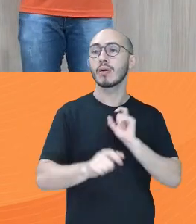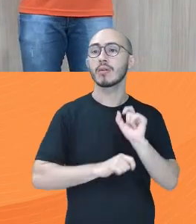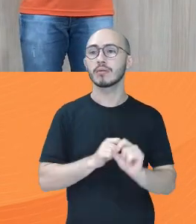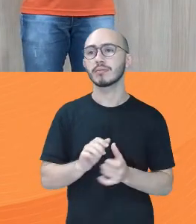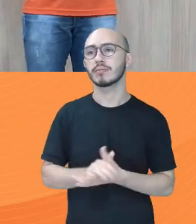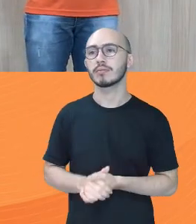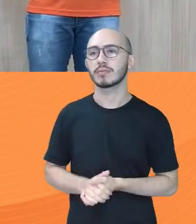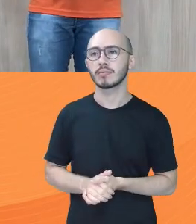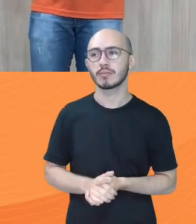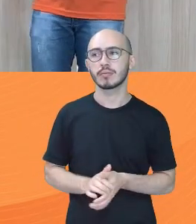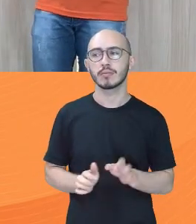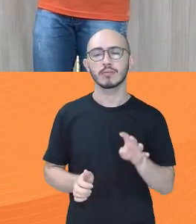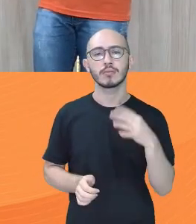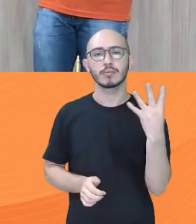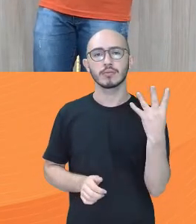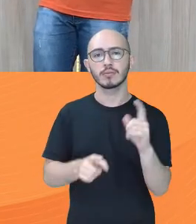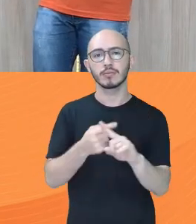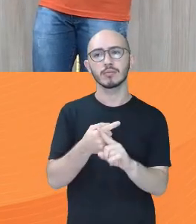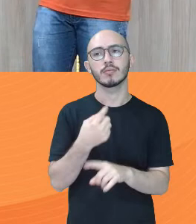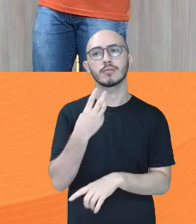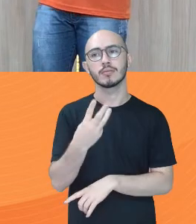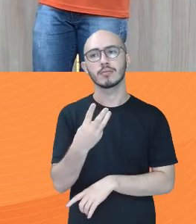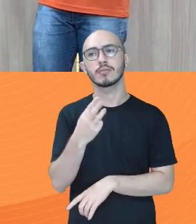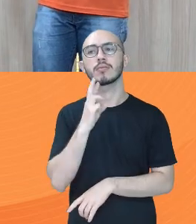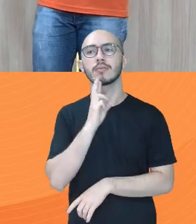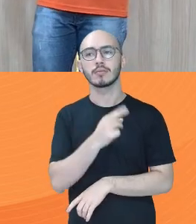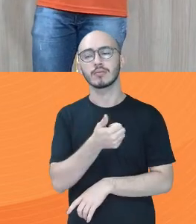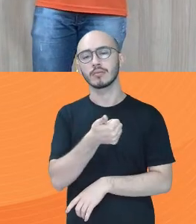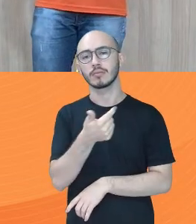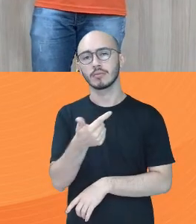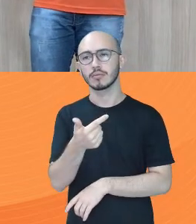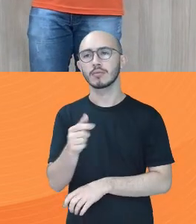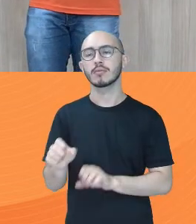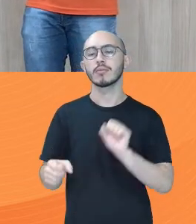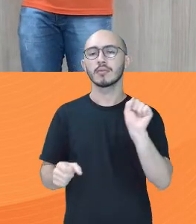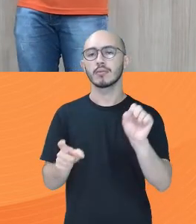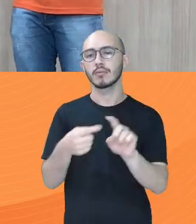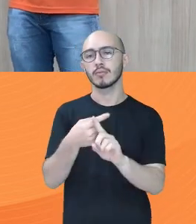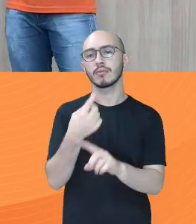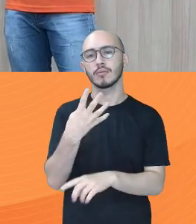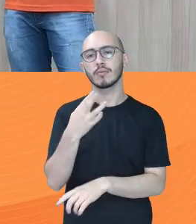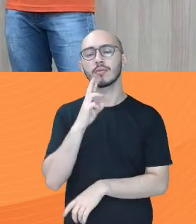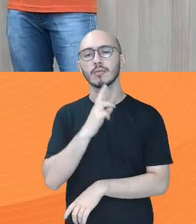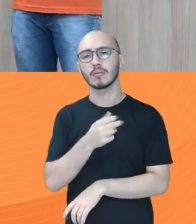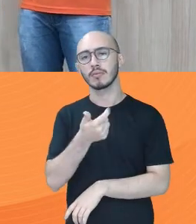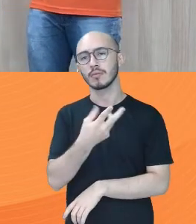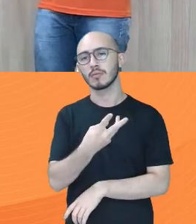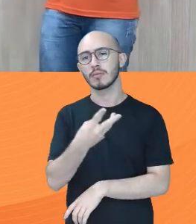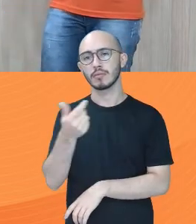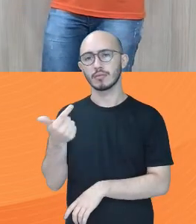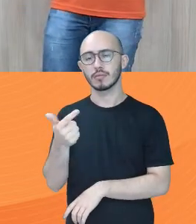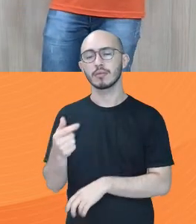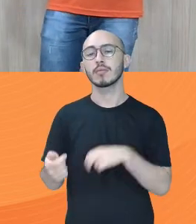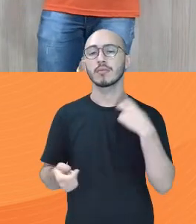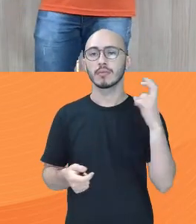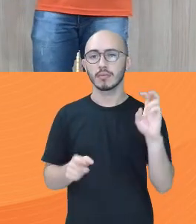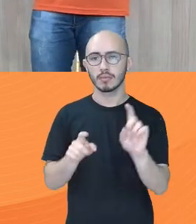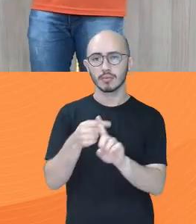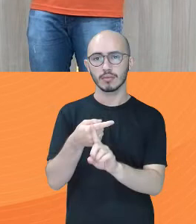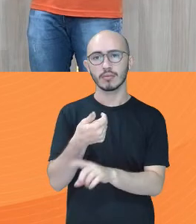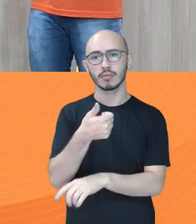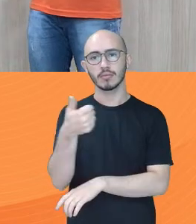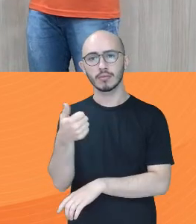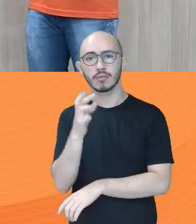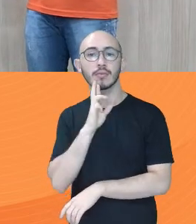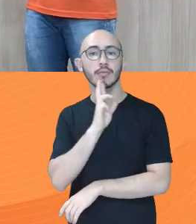4 vezes 3 é igual a 12, 8 vezes 4 é igual a 32, 5 vezes